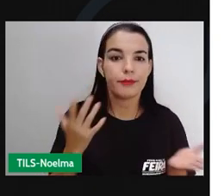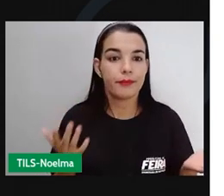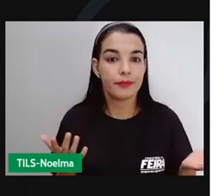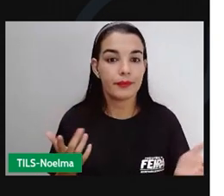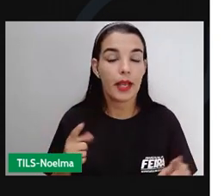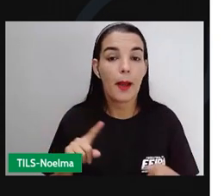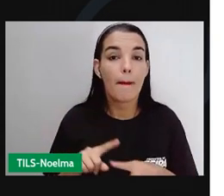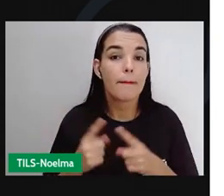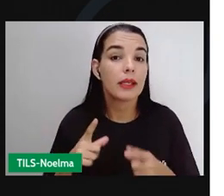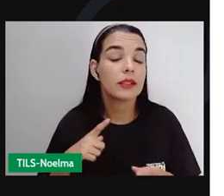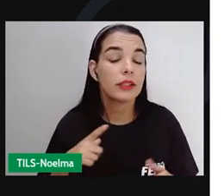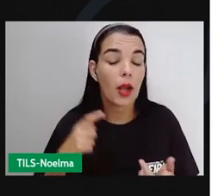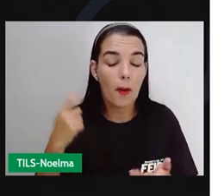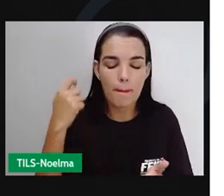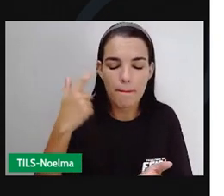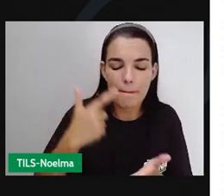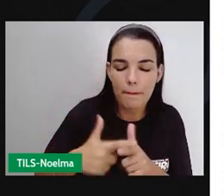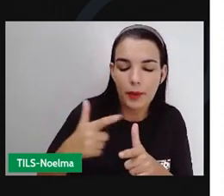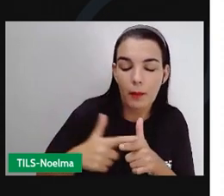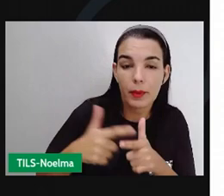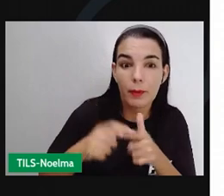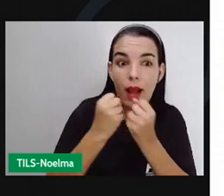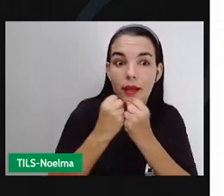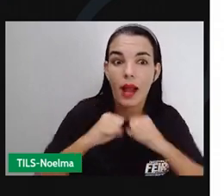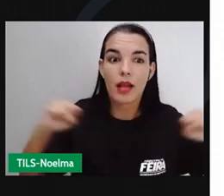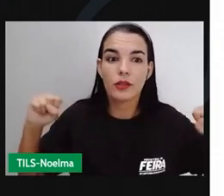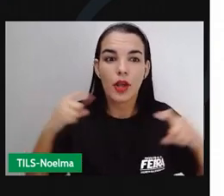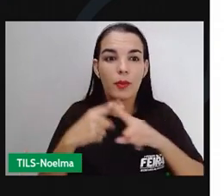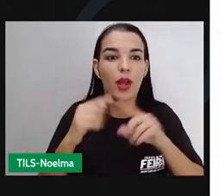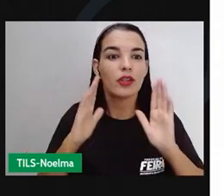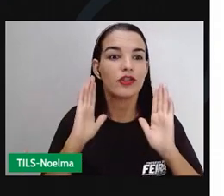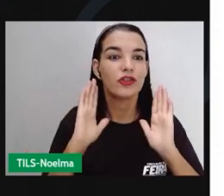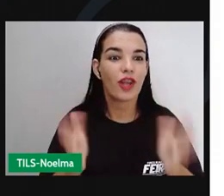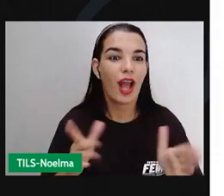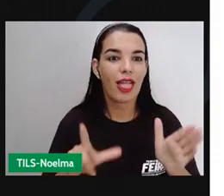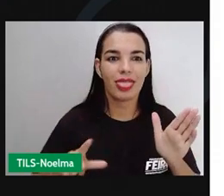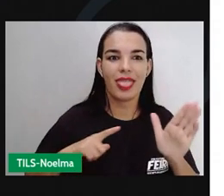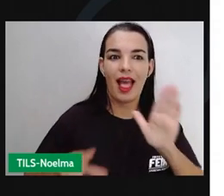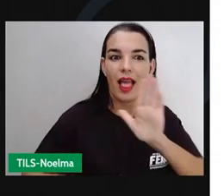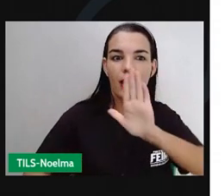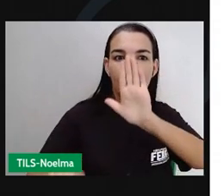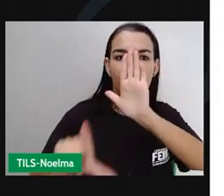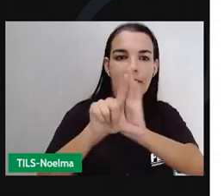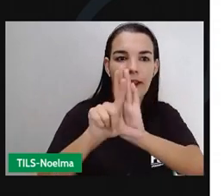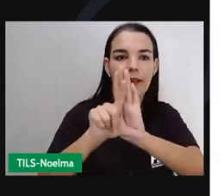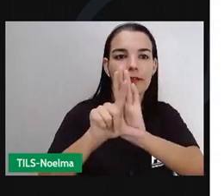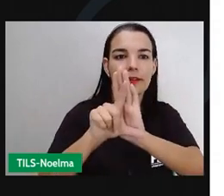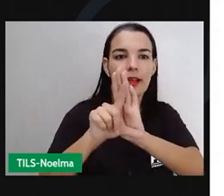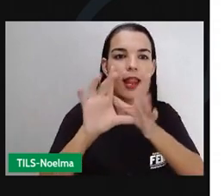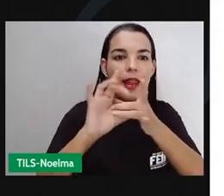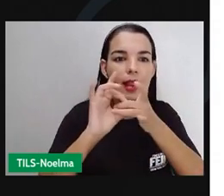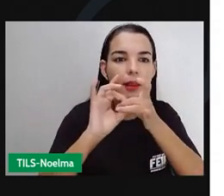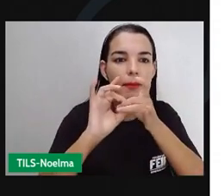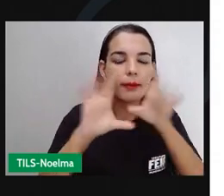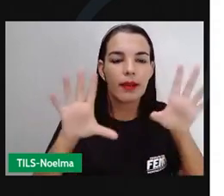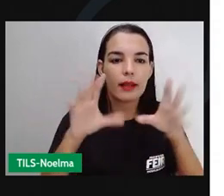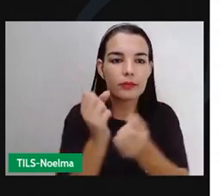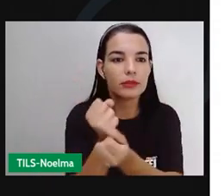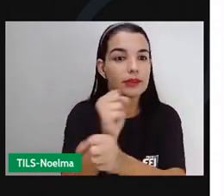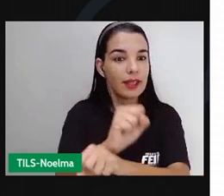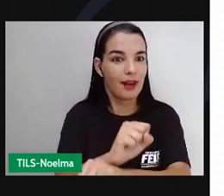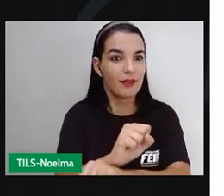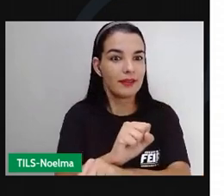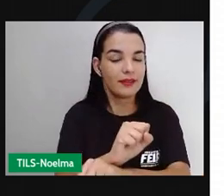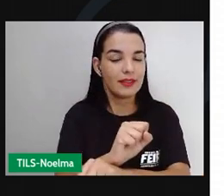aprovação da Lei Áurea, era necessário substituir a mão de obra escrava. Além disso, o governo precisava